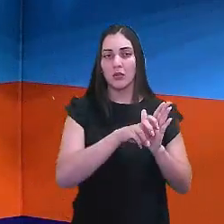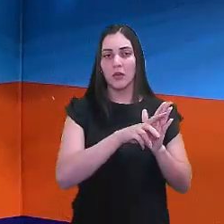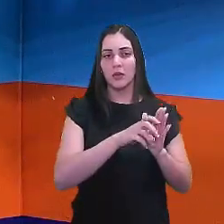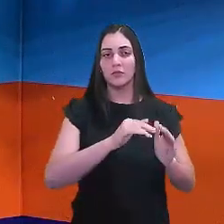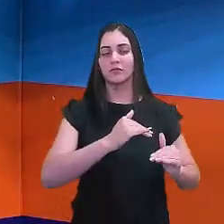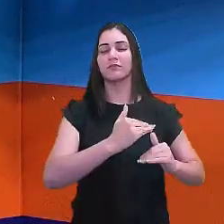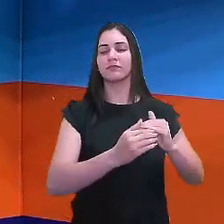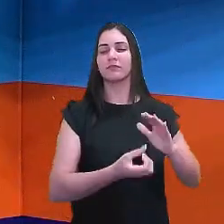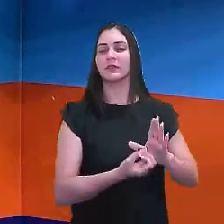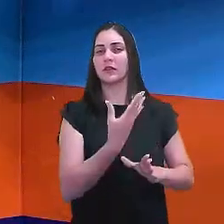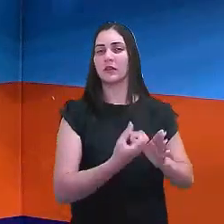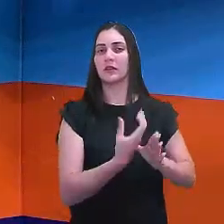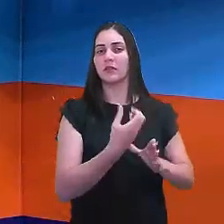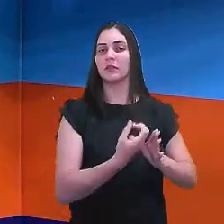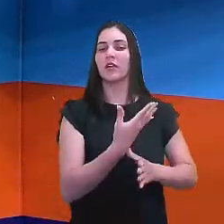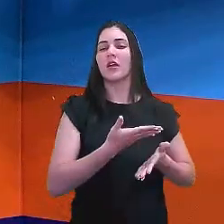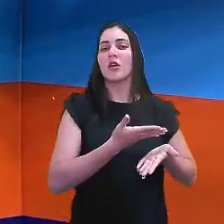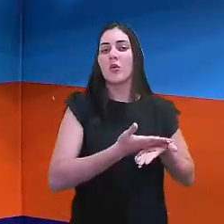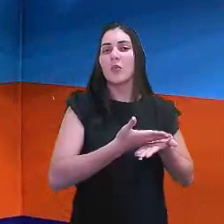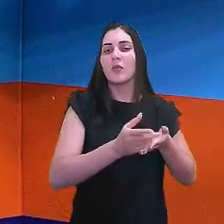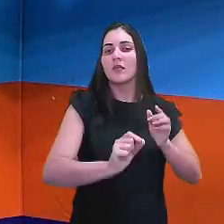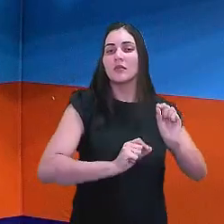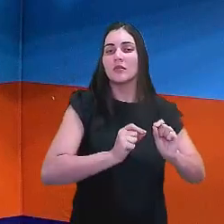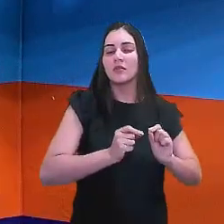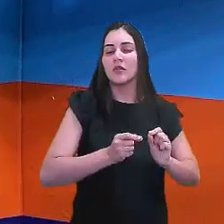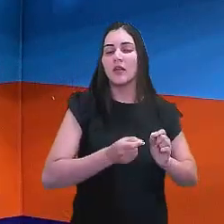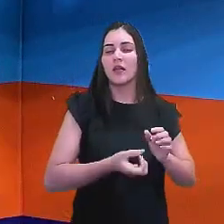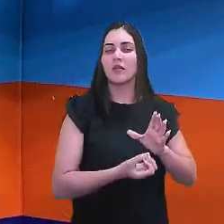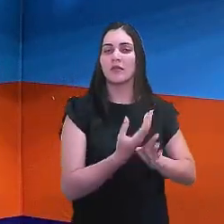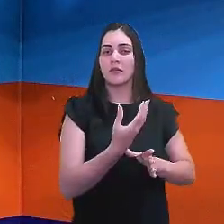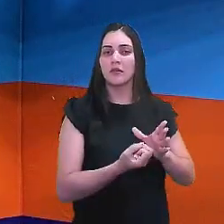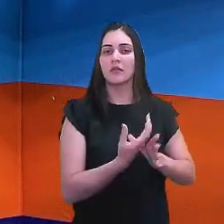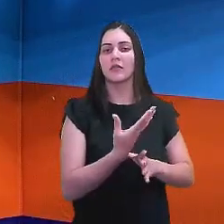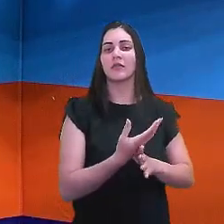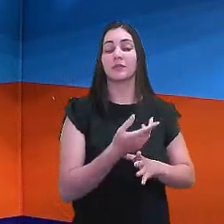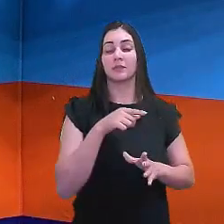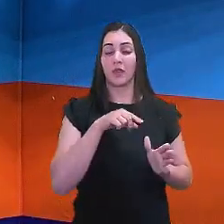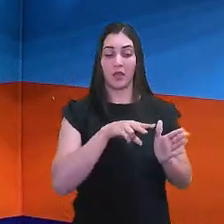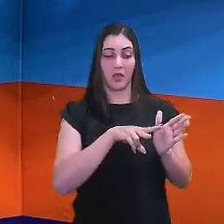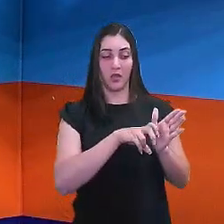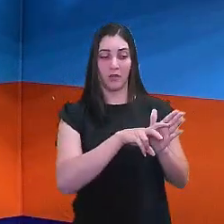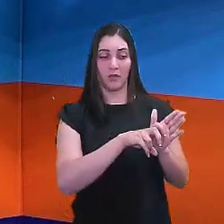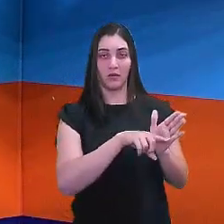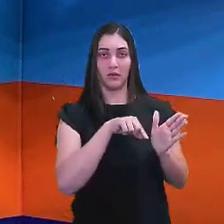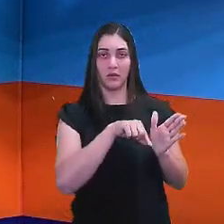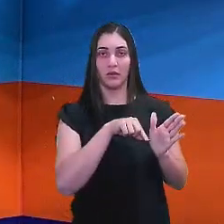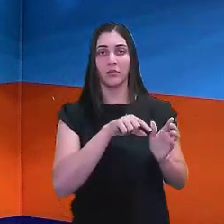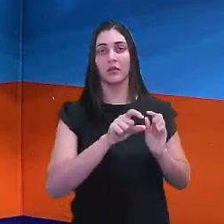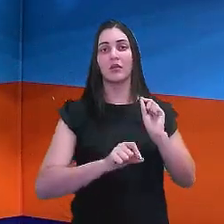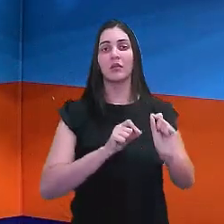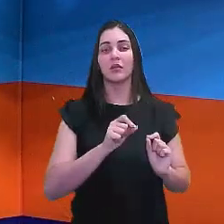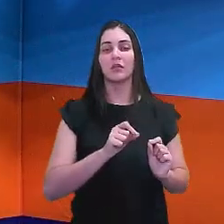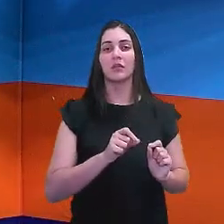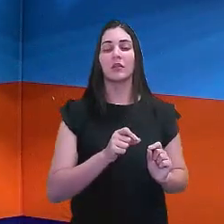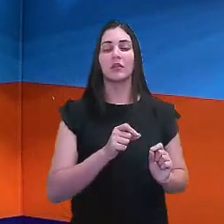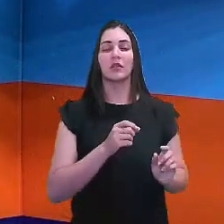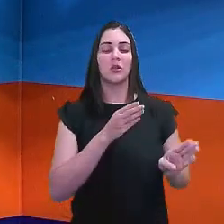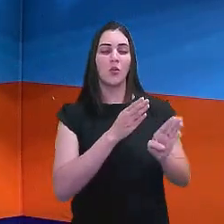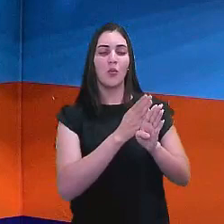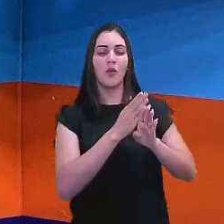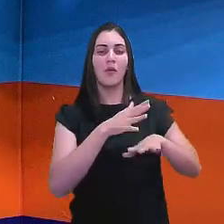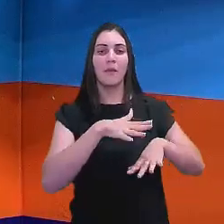processo de recombinação, elas começam justamente a produzir. E lembre-se, as bactérias aqui, mais uma vez ao encontro da